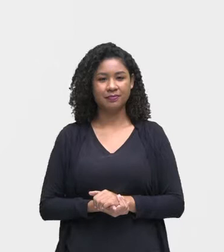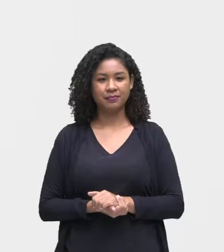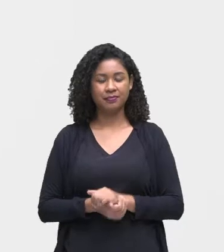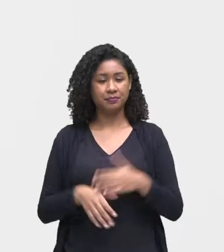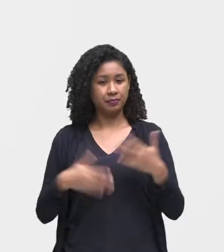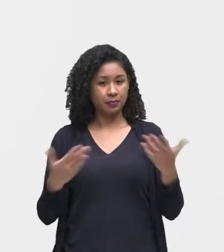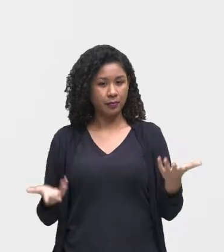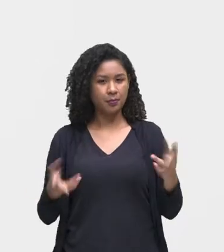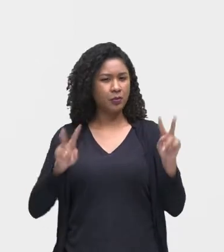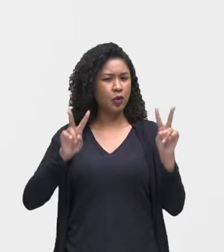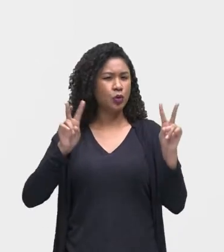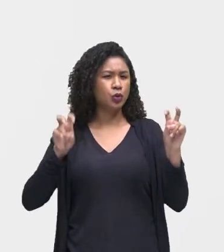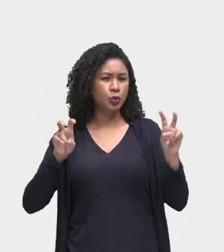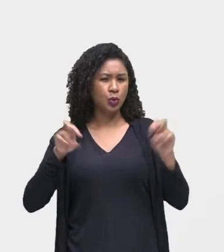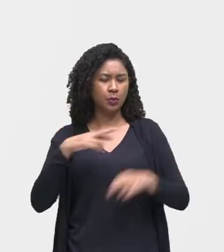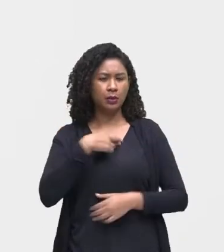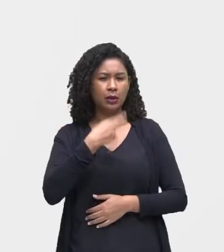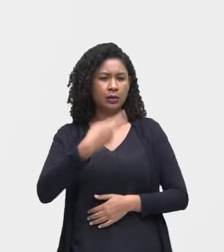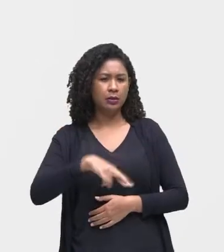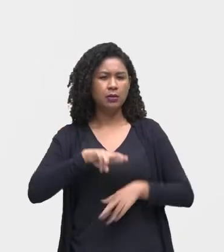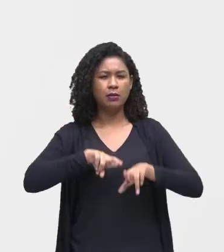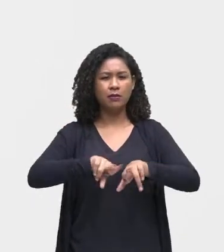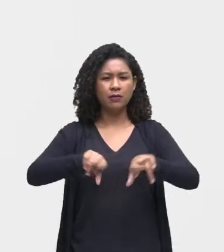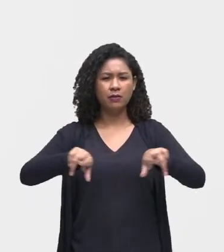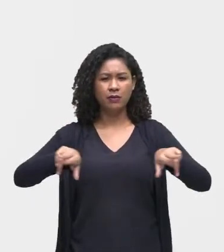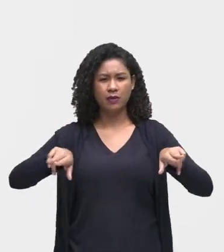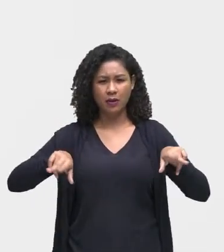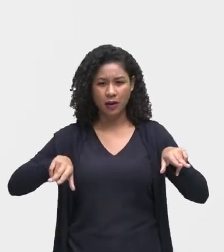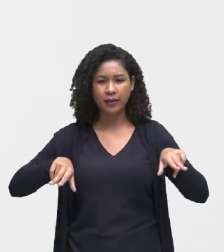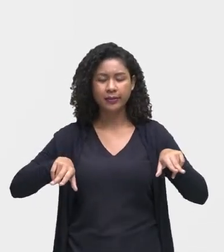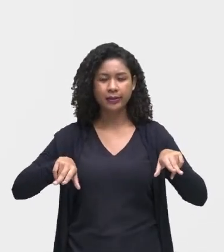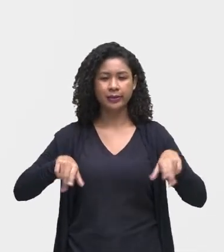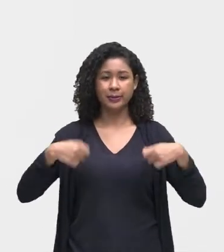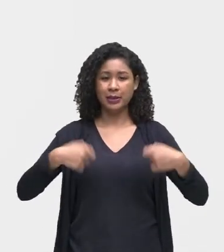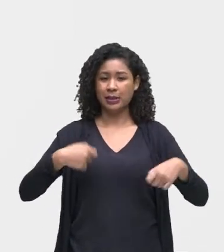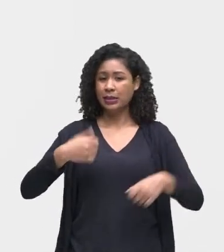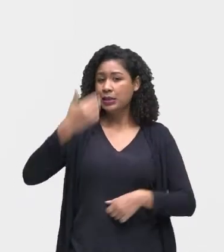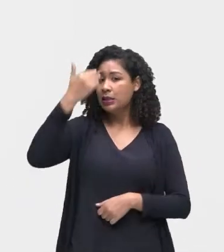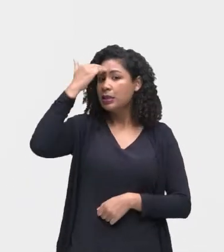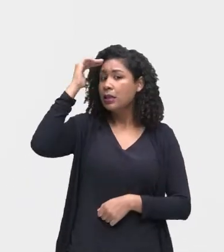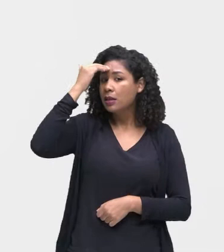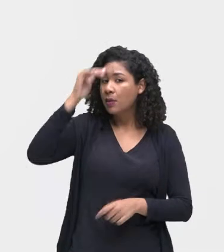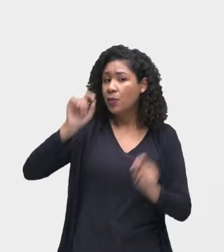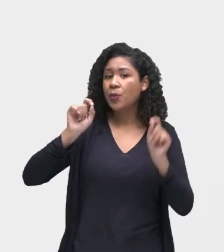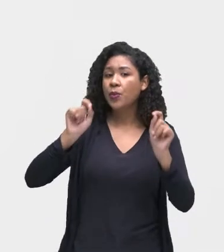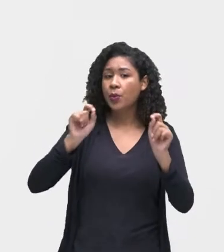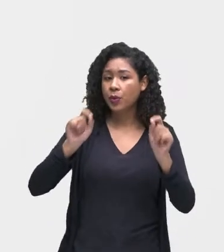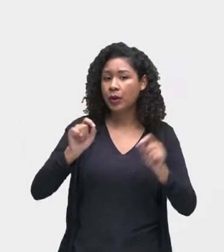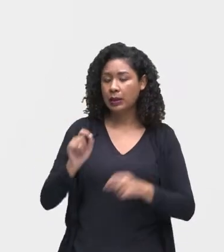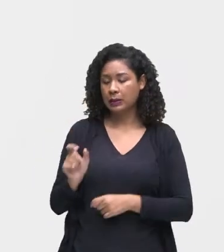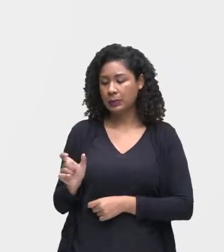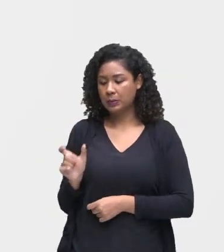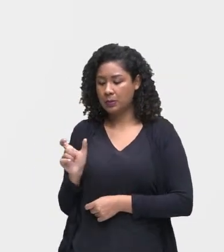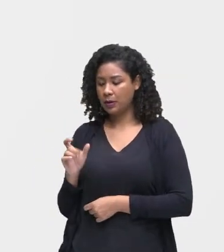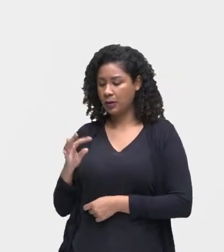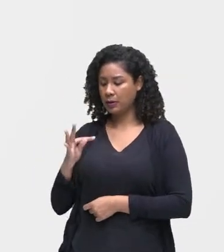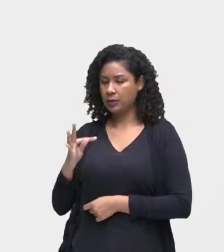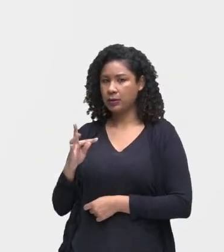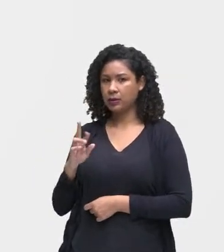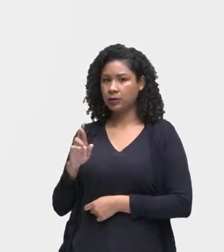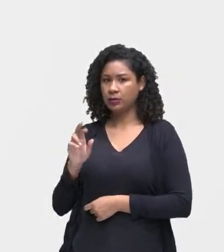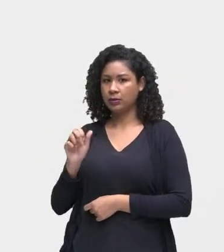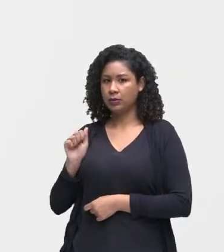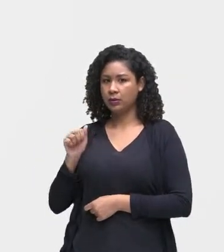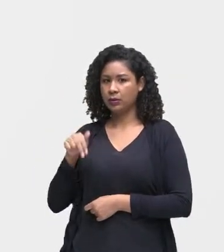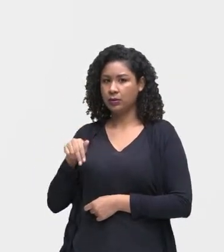gente fala em diversidade religiosa e transcendência, nós temos que entender que transcendência é fazer um caminho ou